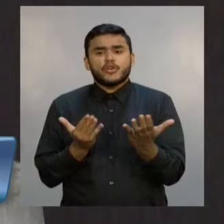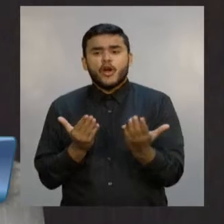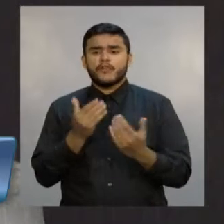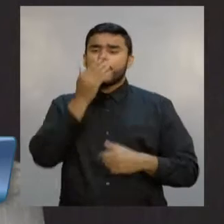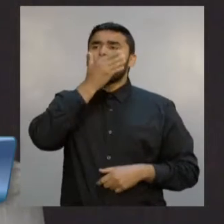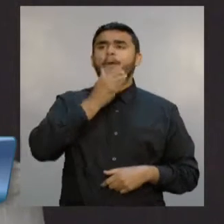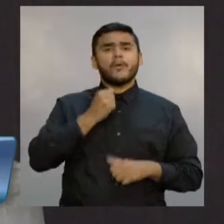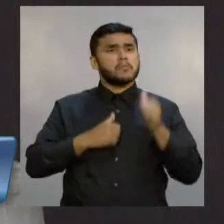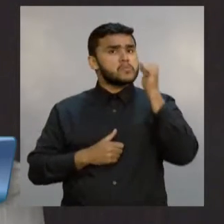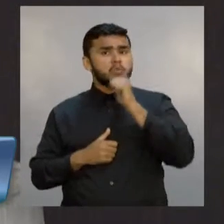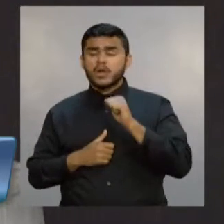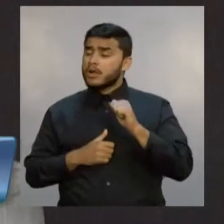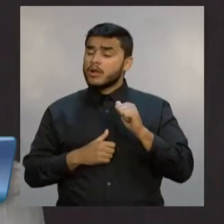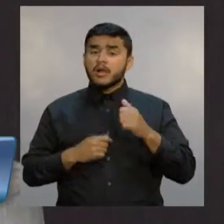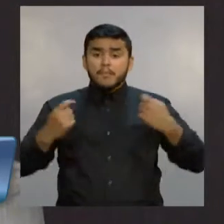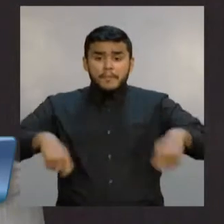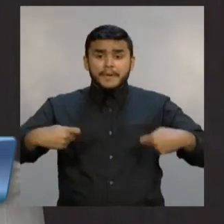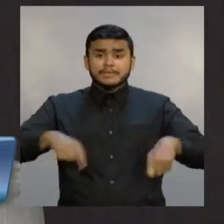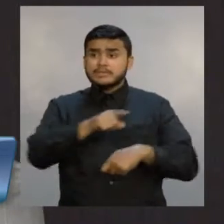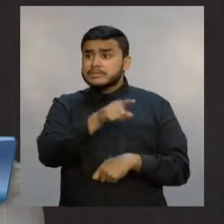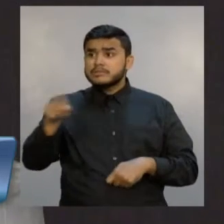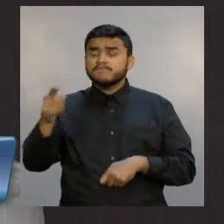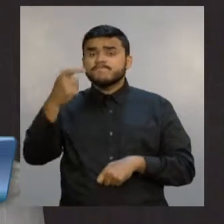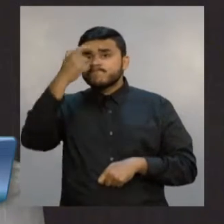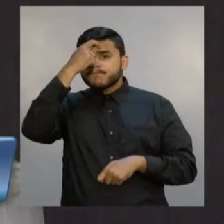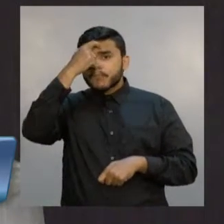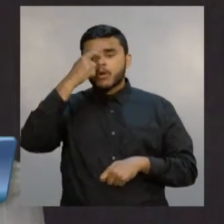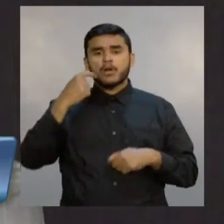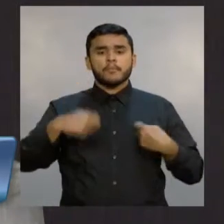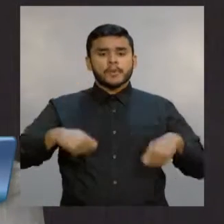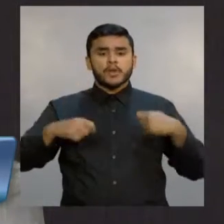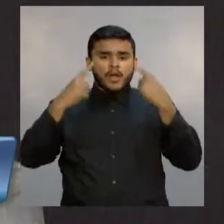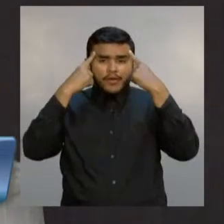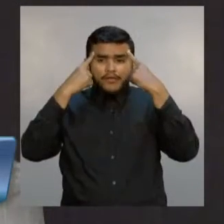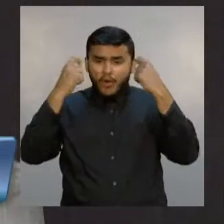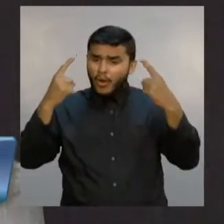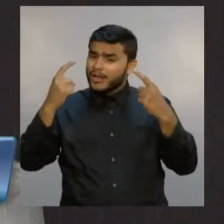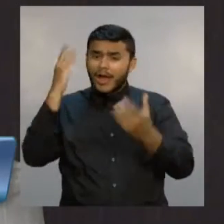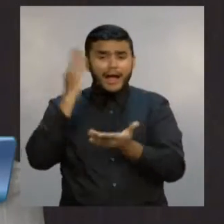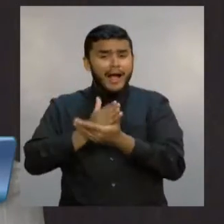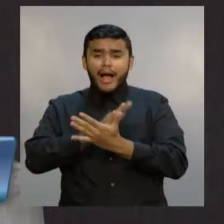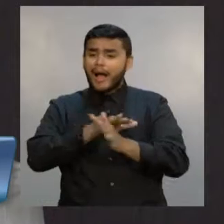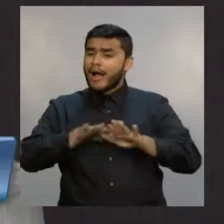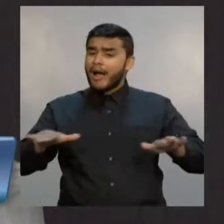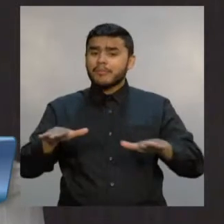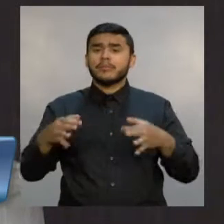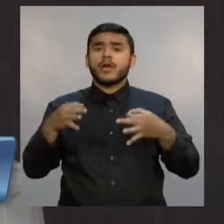uma vida não violentada, para a equidade de gênero, para o